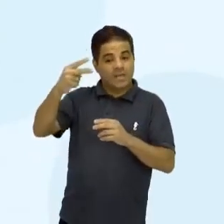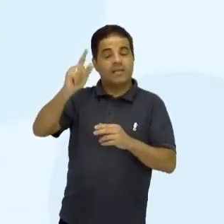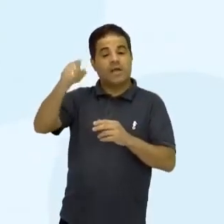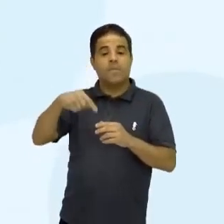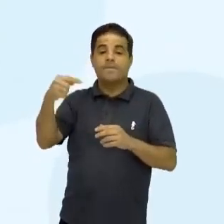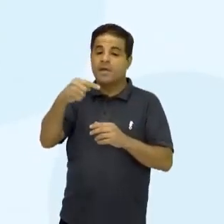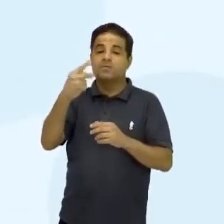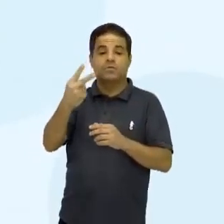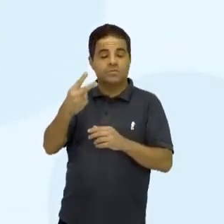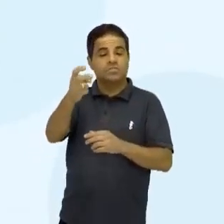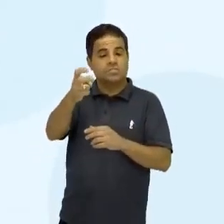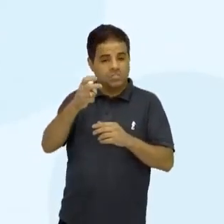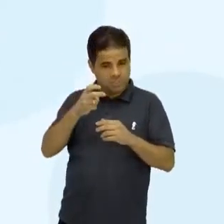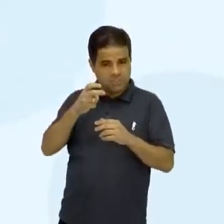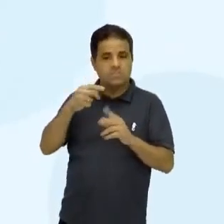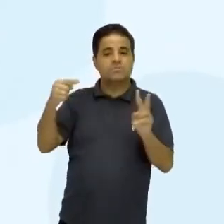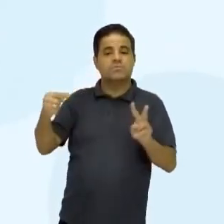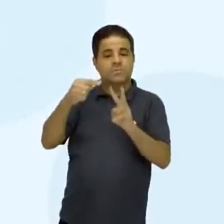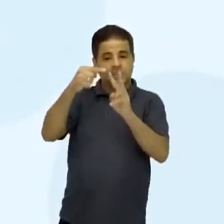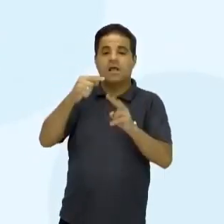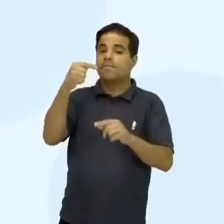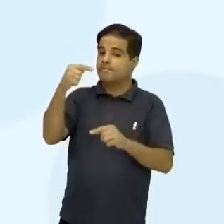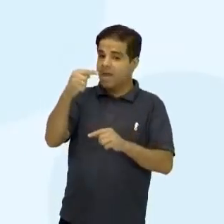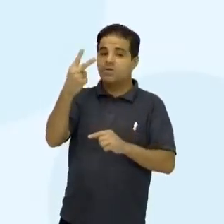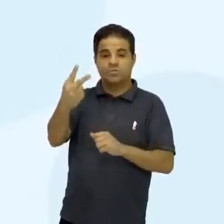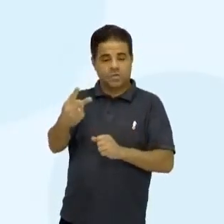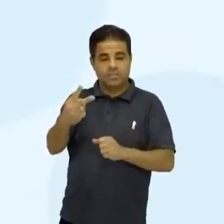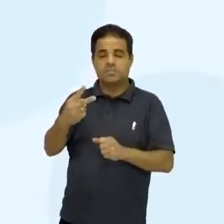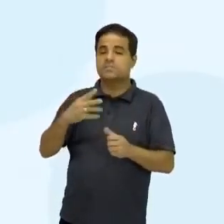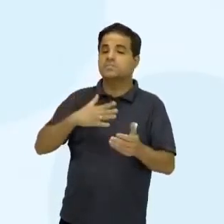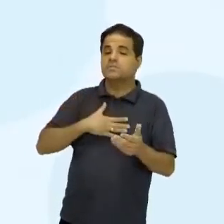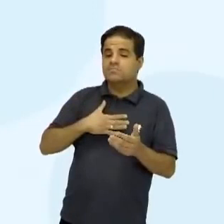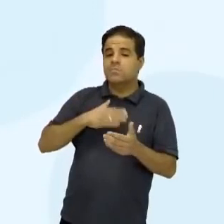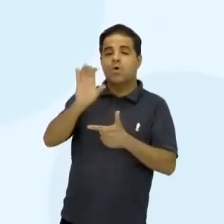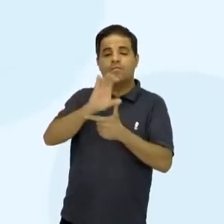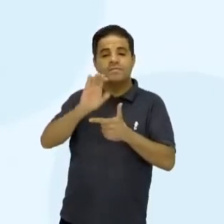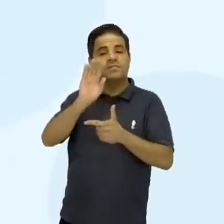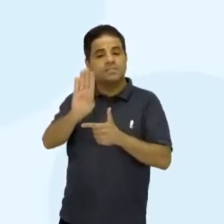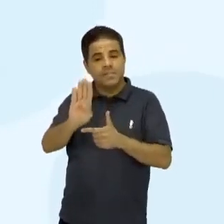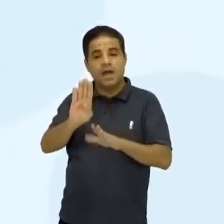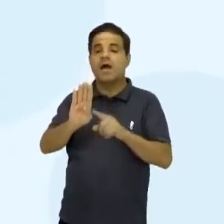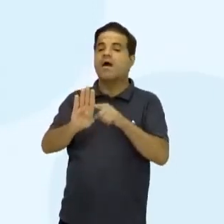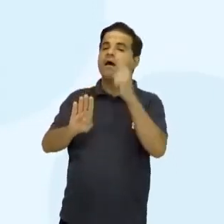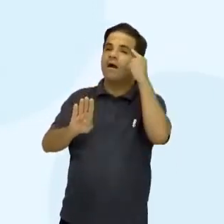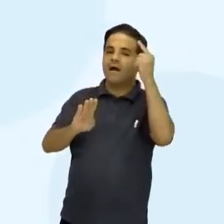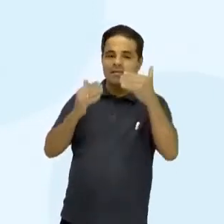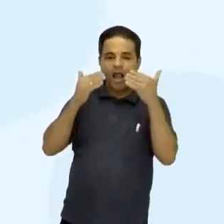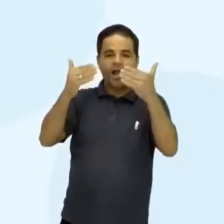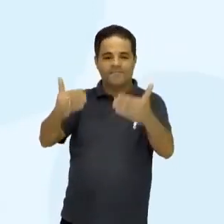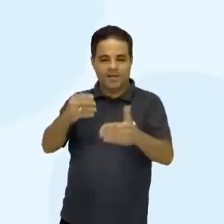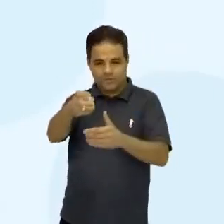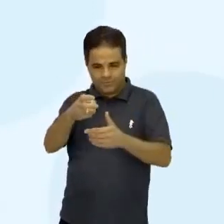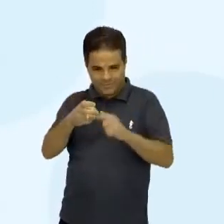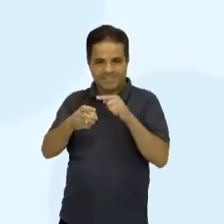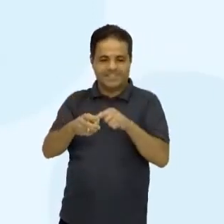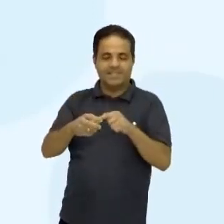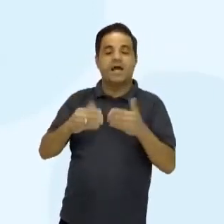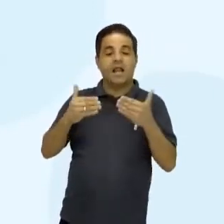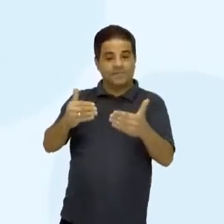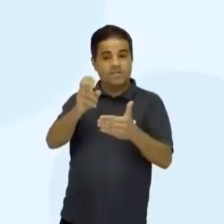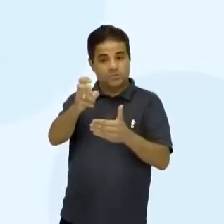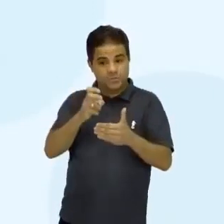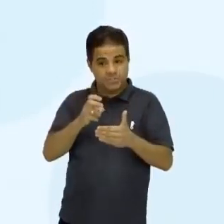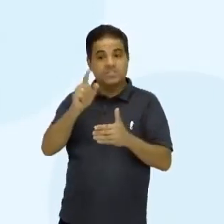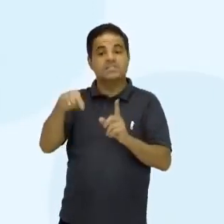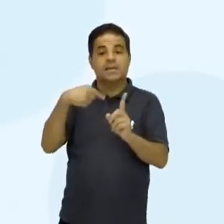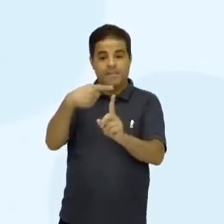menos 2x², o A vale menos 2. Quem é meu coeficiente B? É aquele que está na frente do x. Então o que está na frente do x aqui